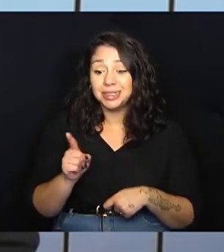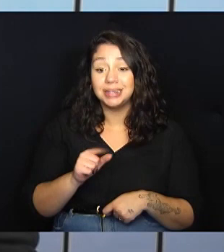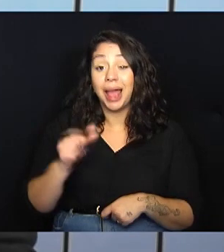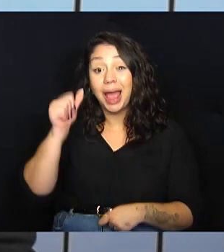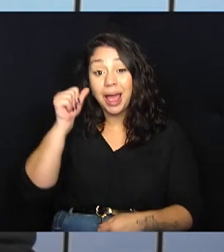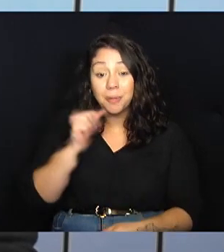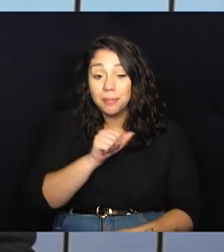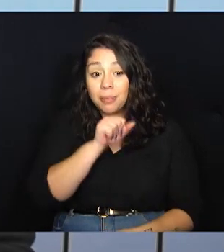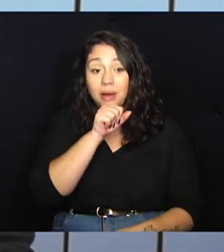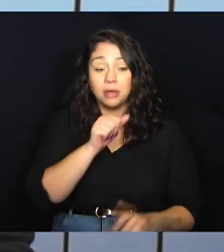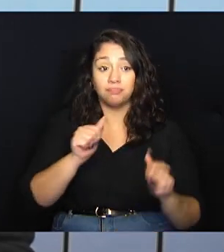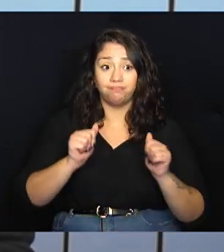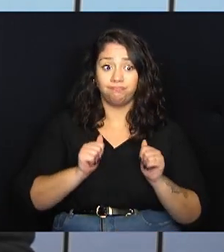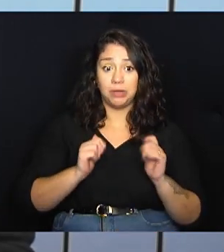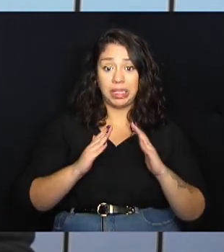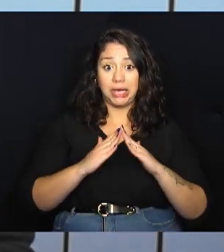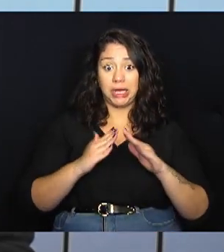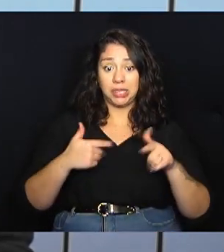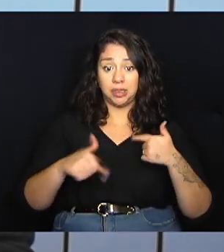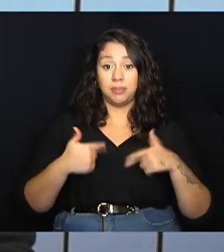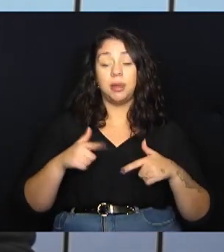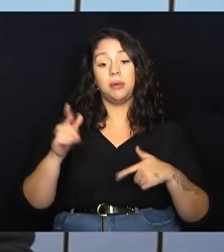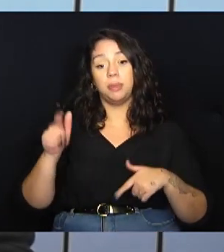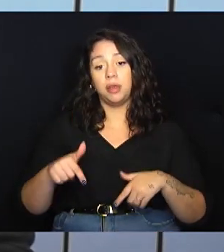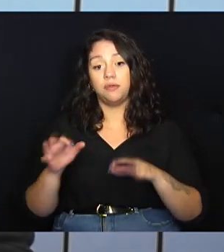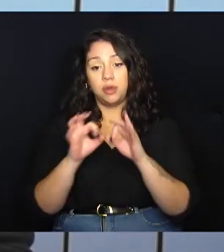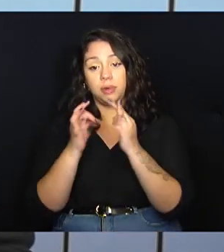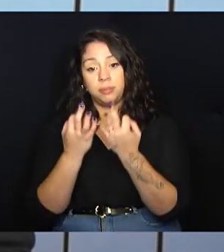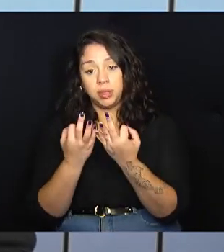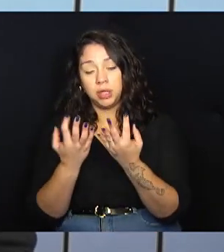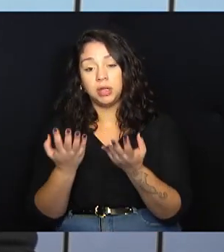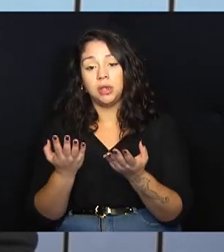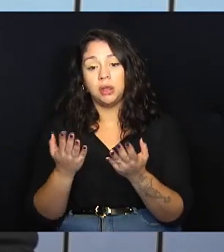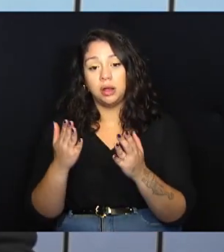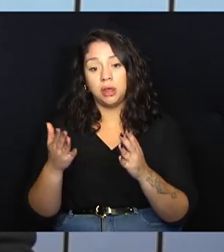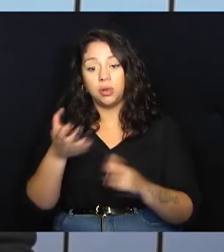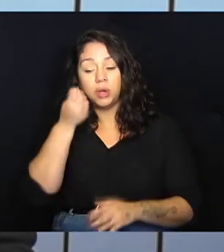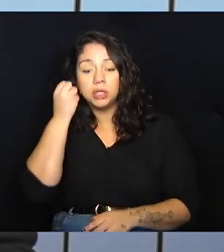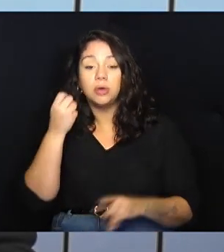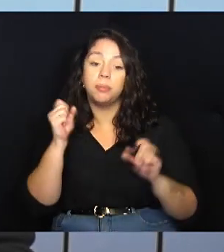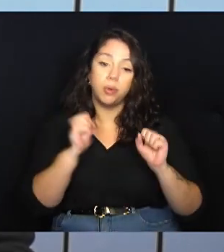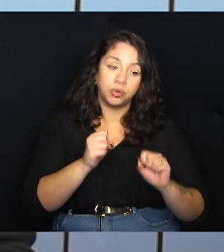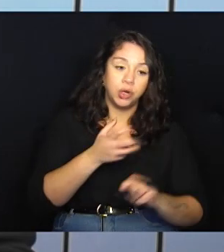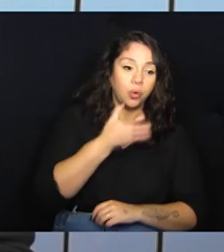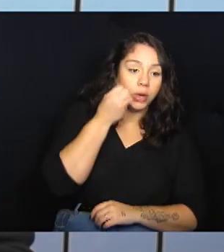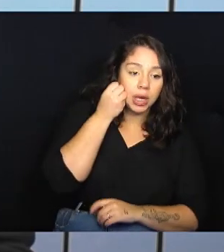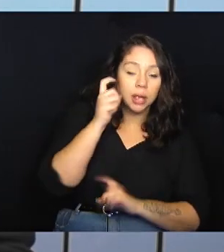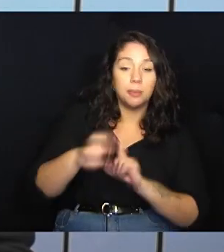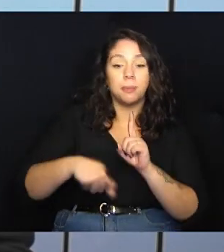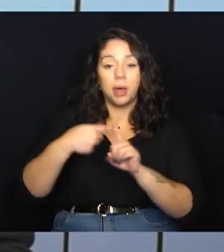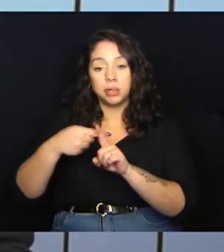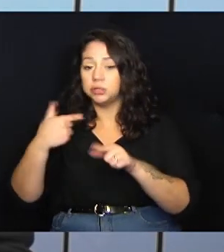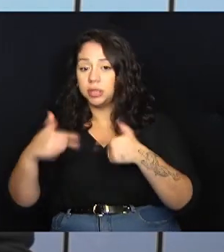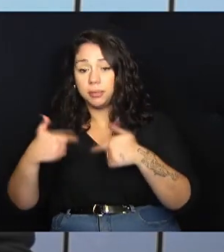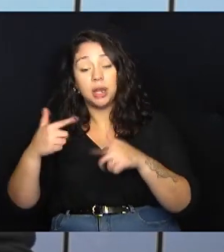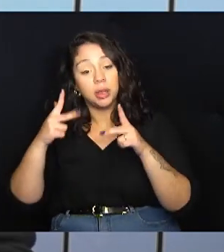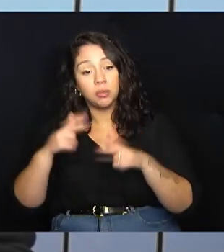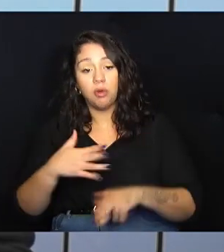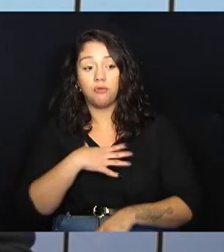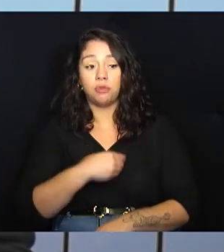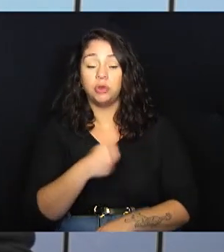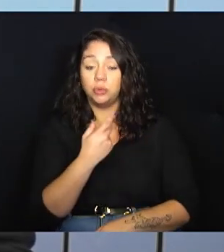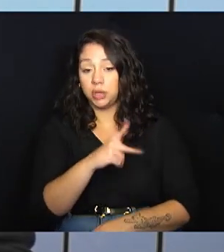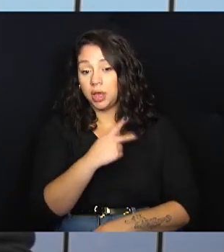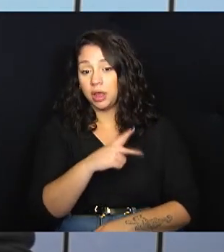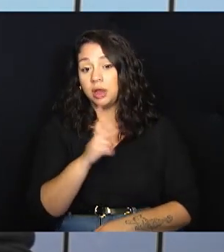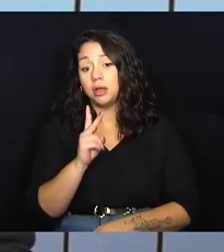não trabalhe para poder ser família acolhedora. Ela poderá acolher e trabalhar como se fossem os filhos dela mesmo. Sempre a